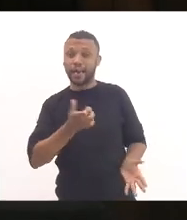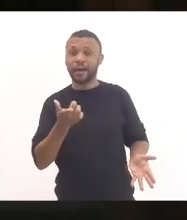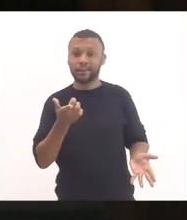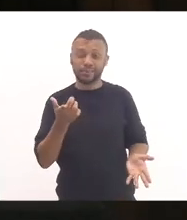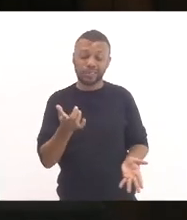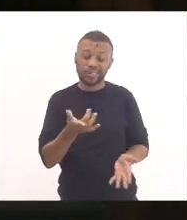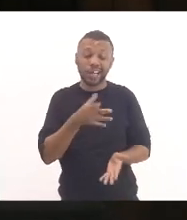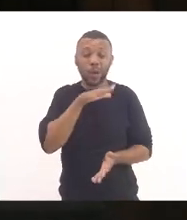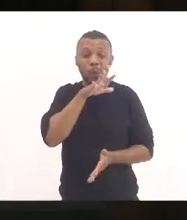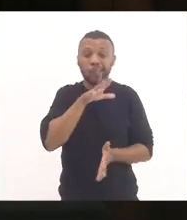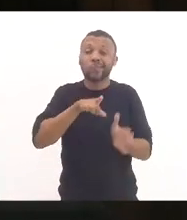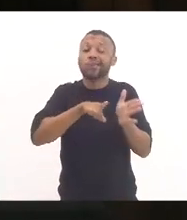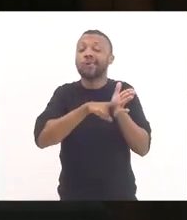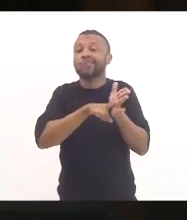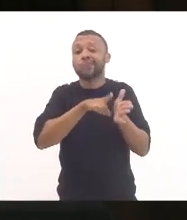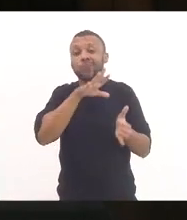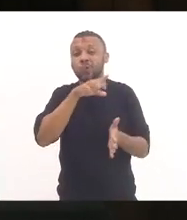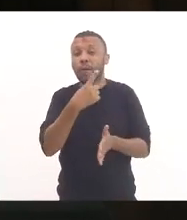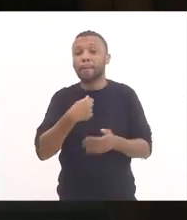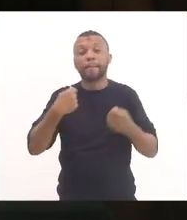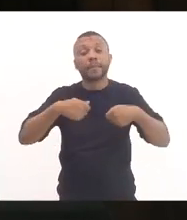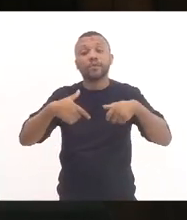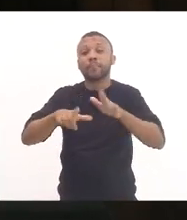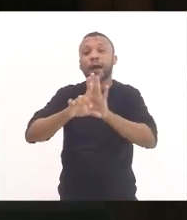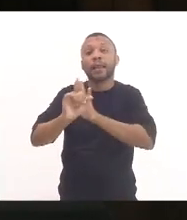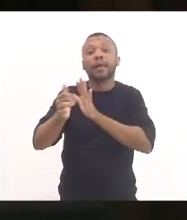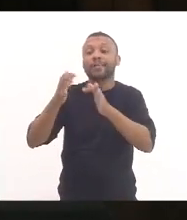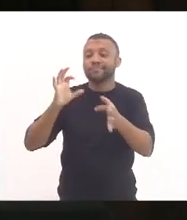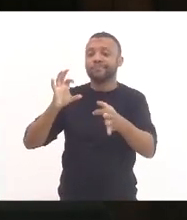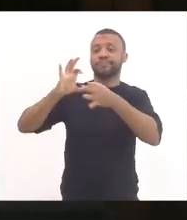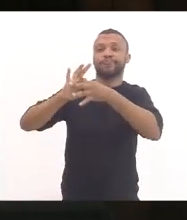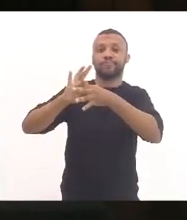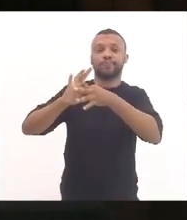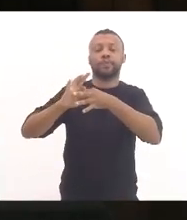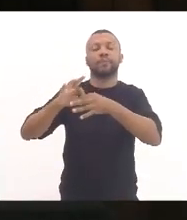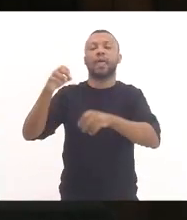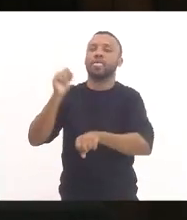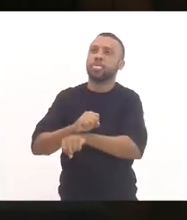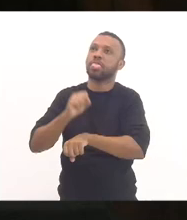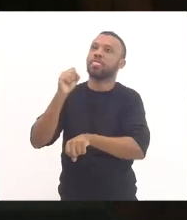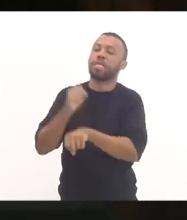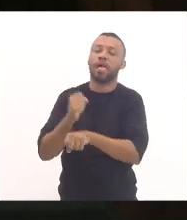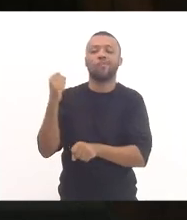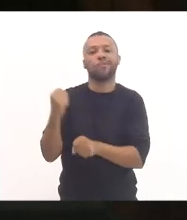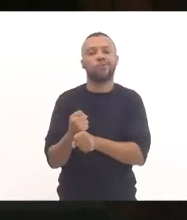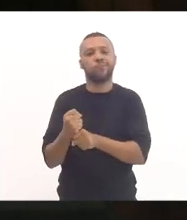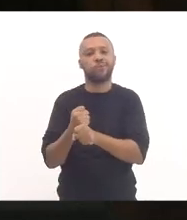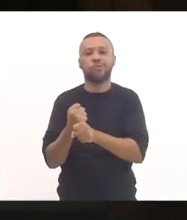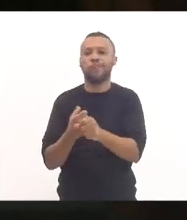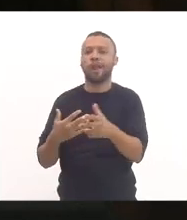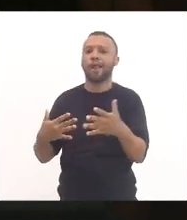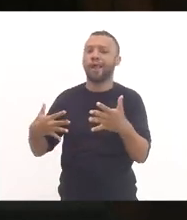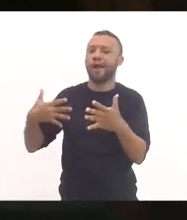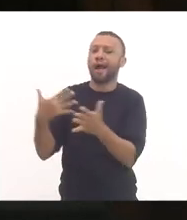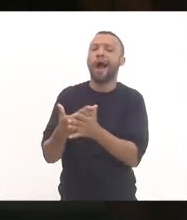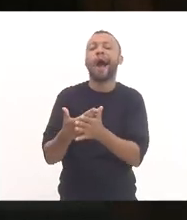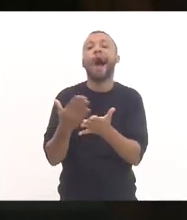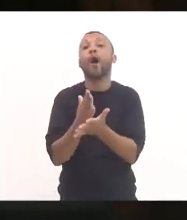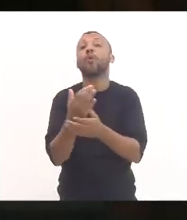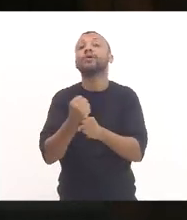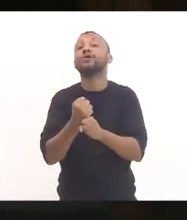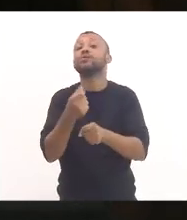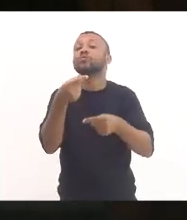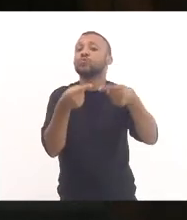nós precisamos de uma lei orgânica e já estamos aí a 200 anos esperando e já há alguns anos discutindo